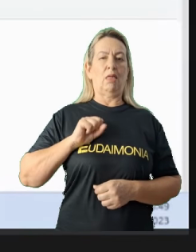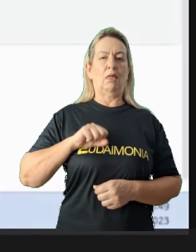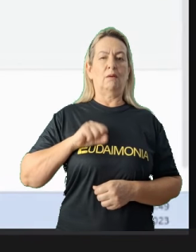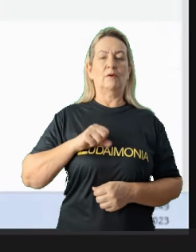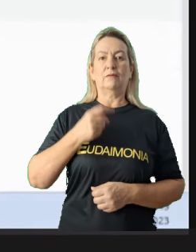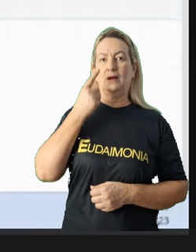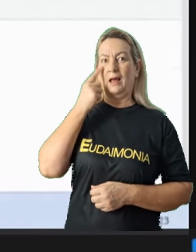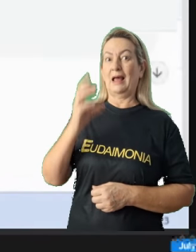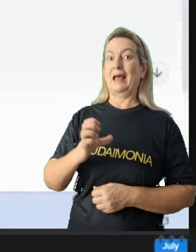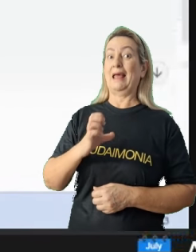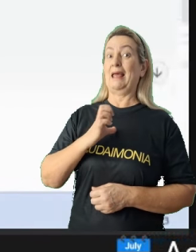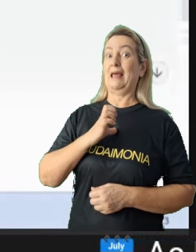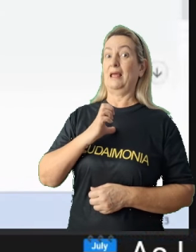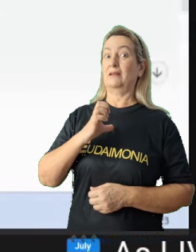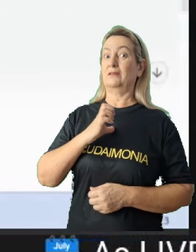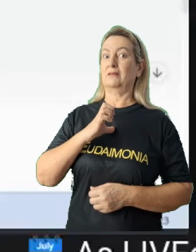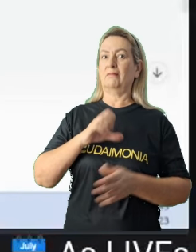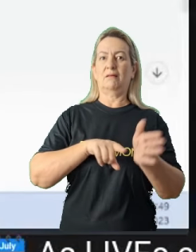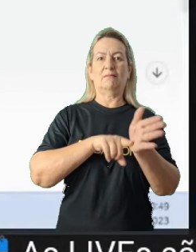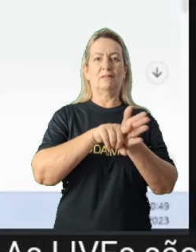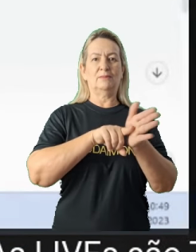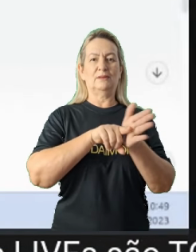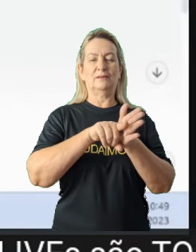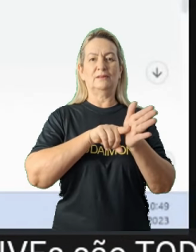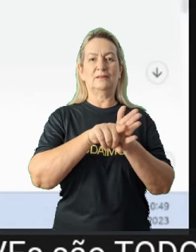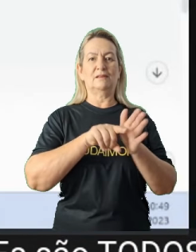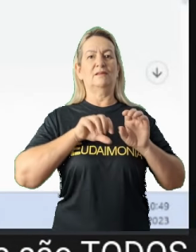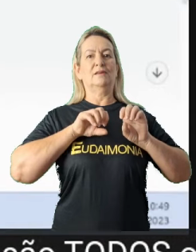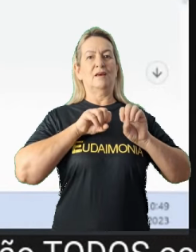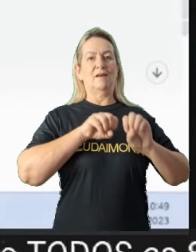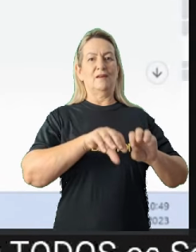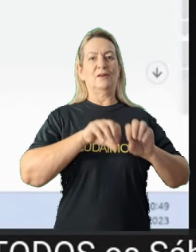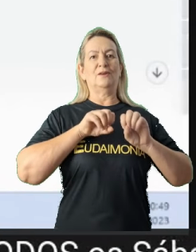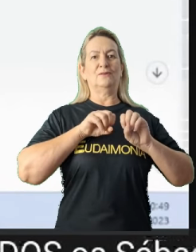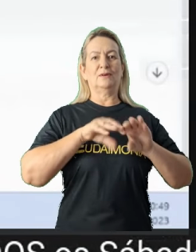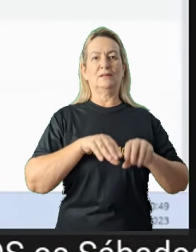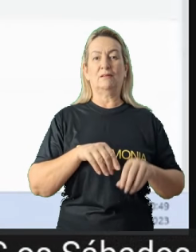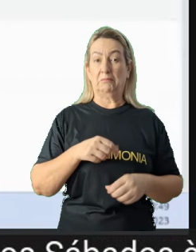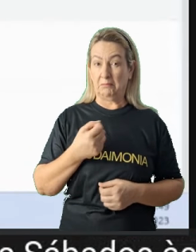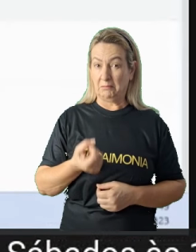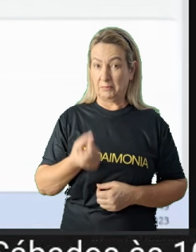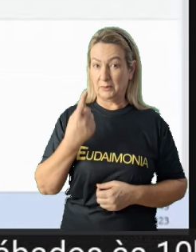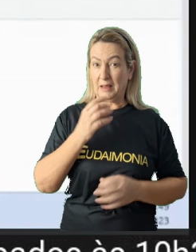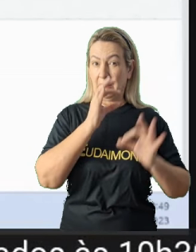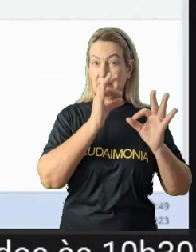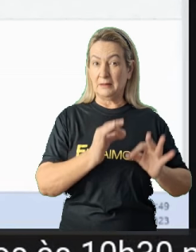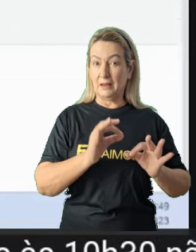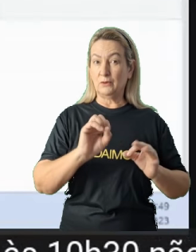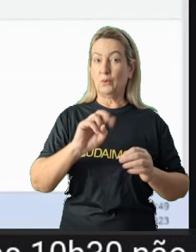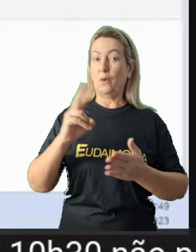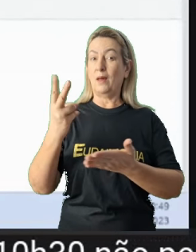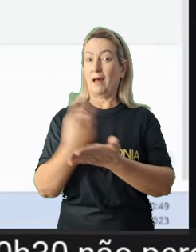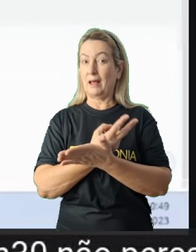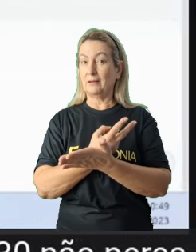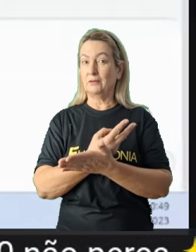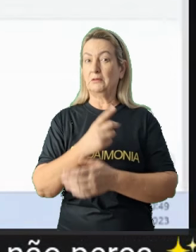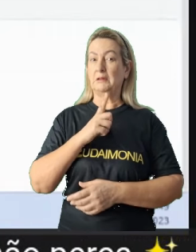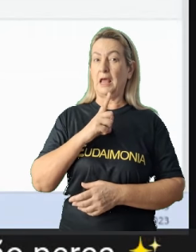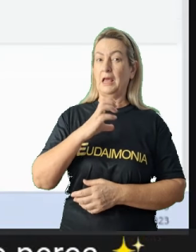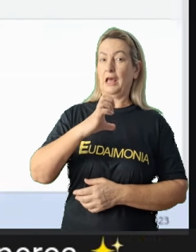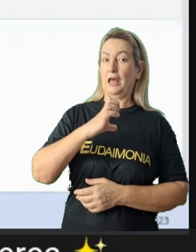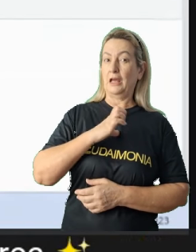para provocar, né? Olha o tema que eu estou usando aqui, ó. Ética na pesquisa em educação, hein? Ética, é ético ou é antiético usar o Chat GPT?